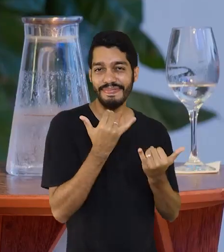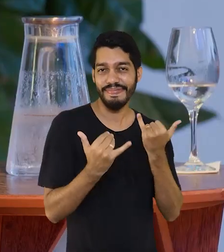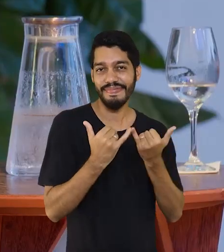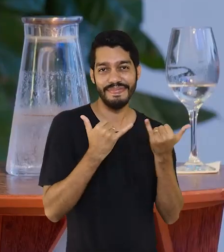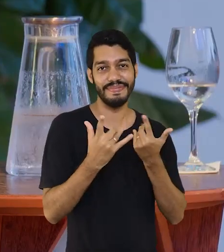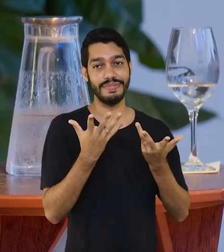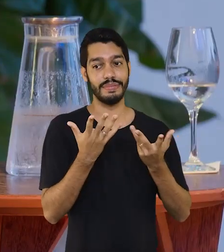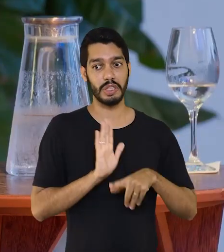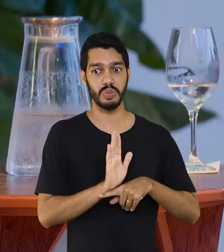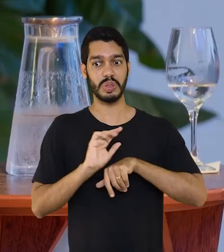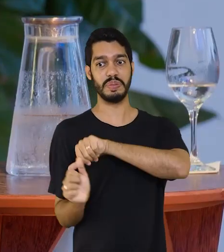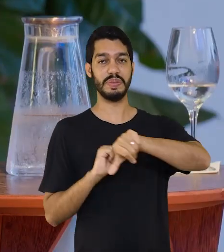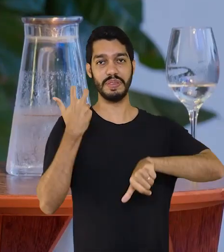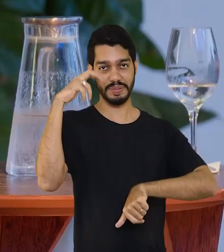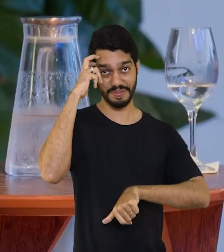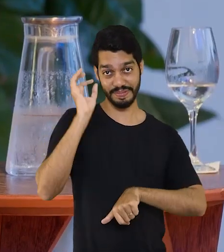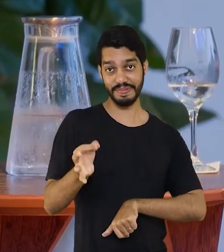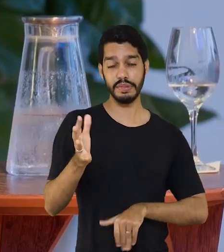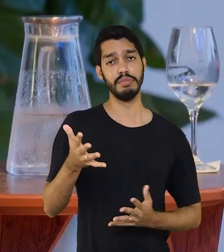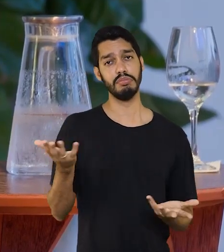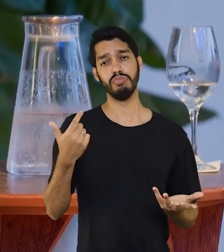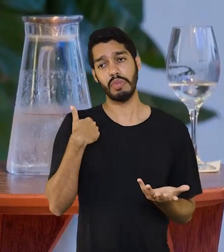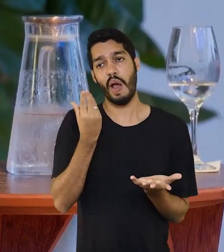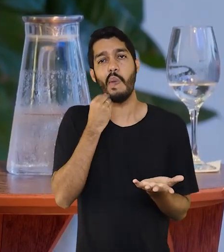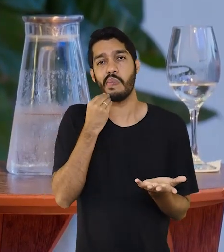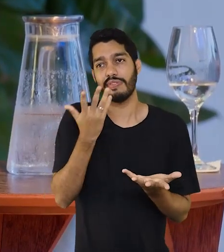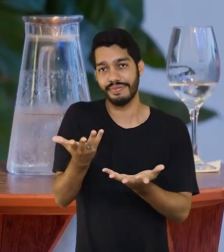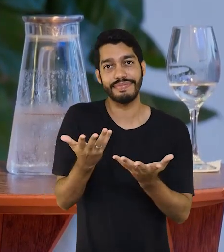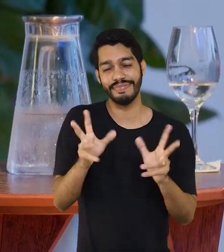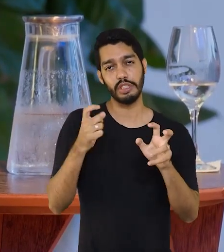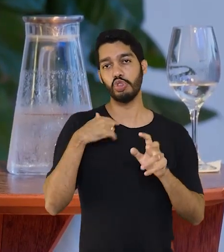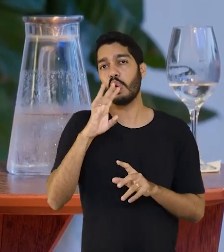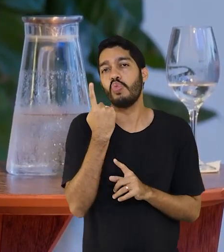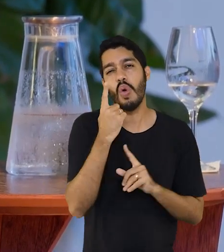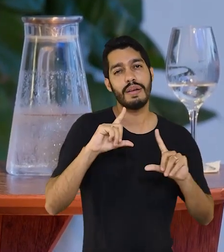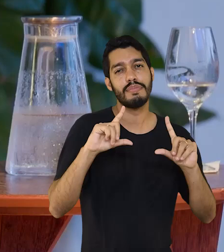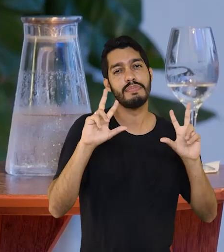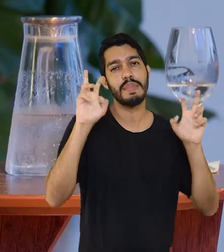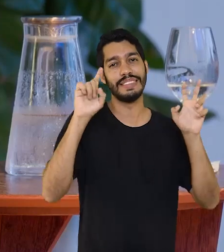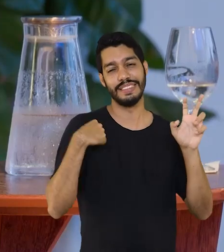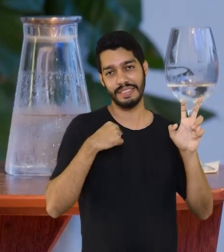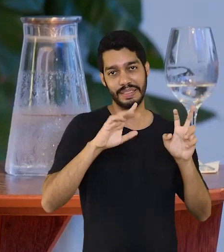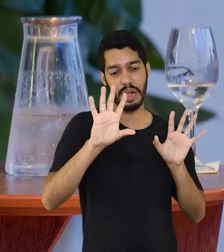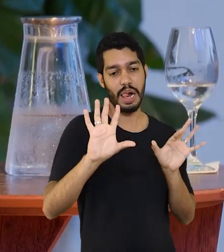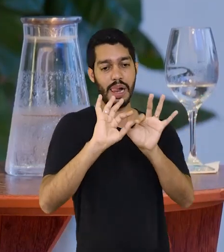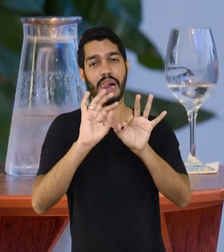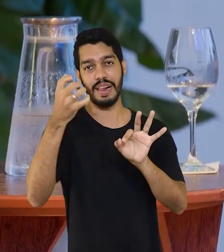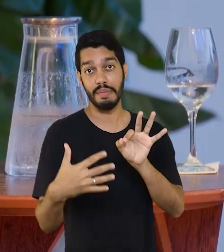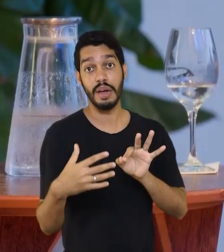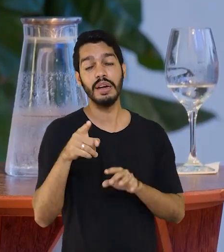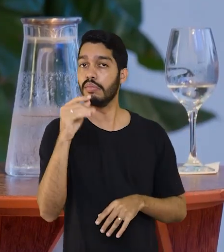vizinho, é irmão, né, da transformação cultural. E eu acho que isso é muito pouco óbvio, né? Eu só queria fazer esse